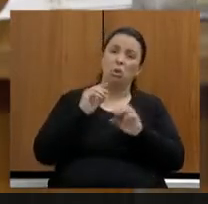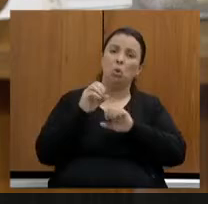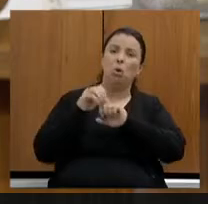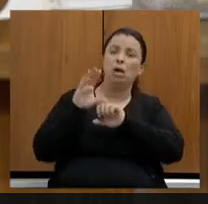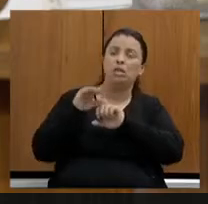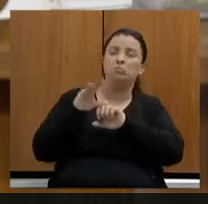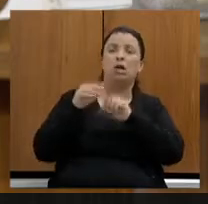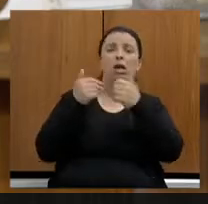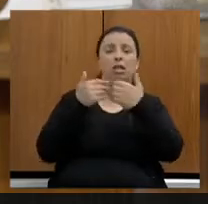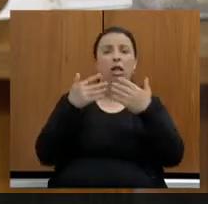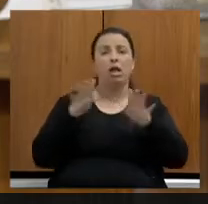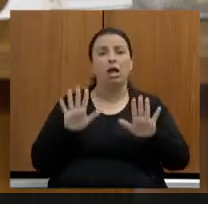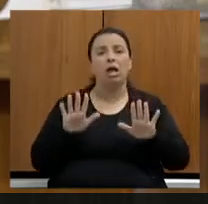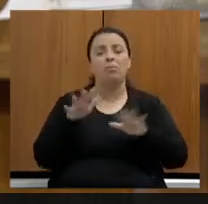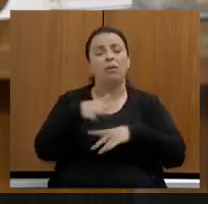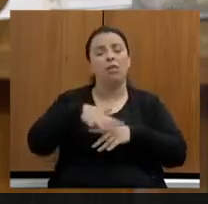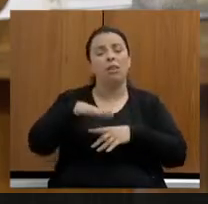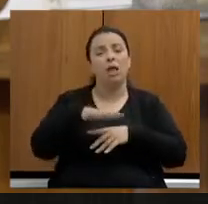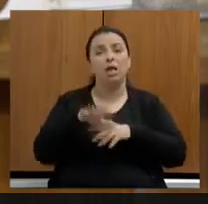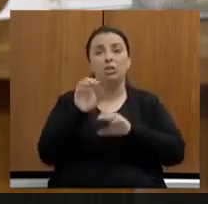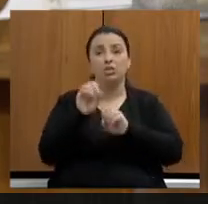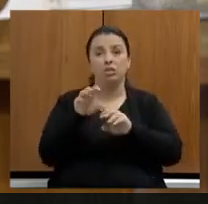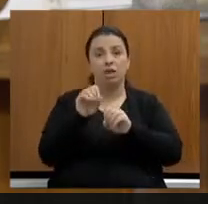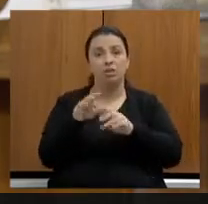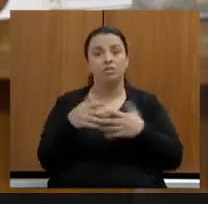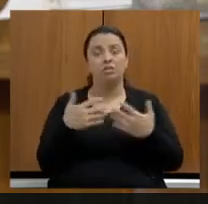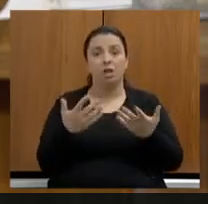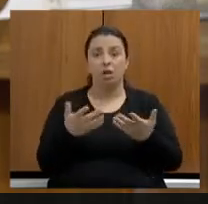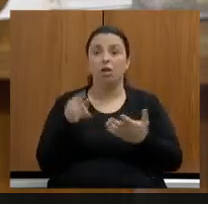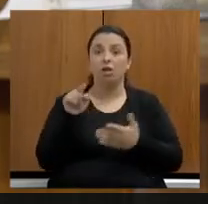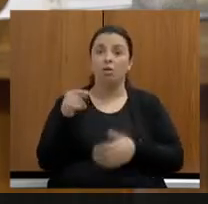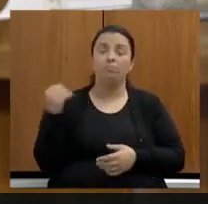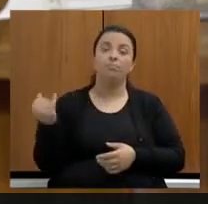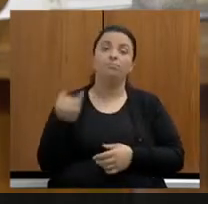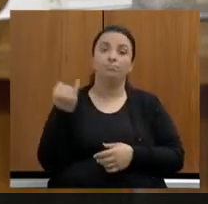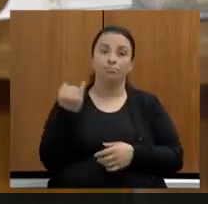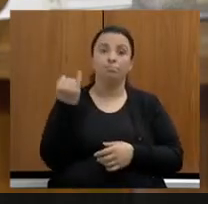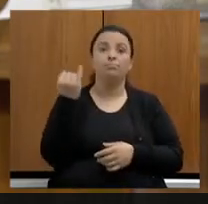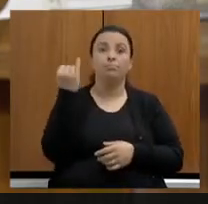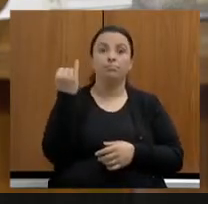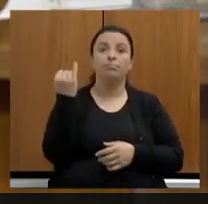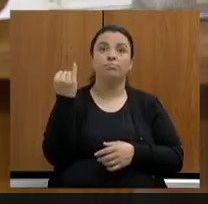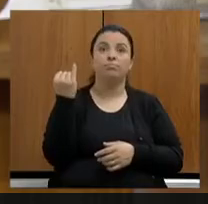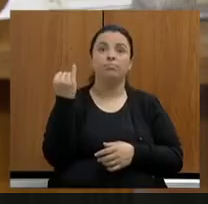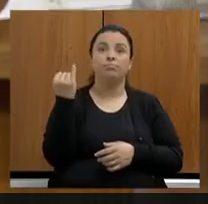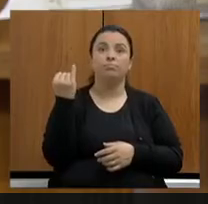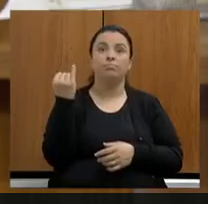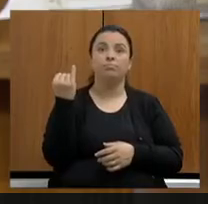né é de educação e que é muito importante é